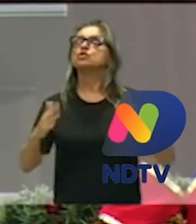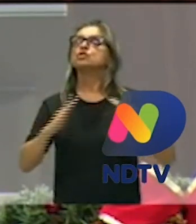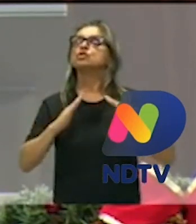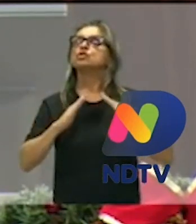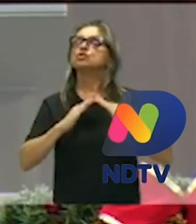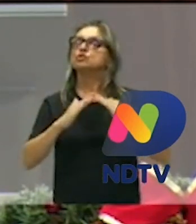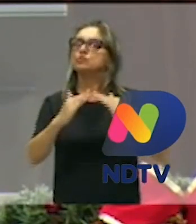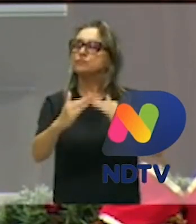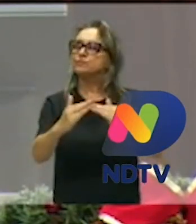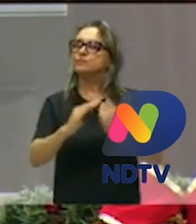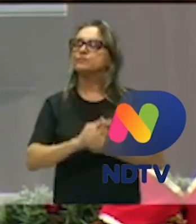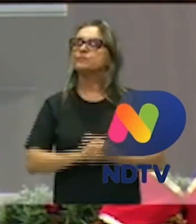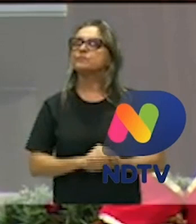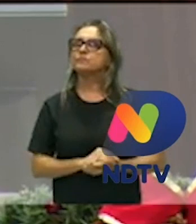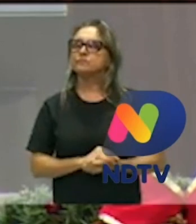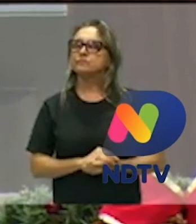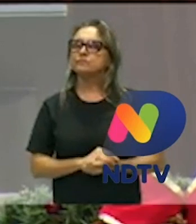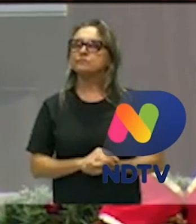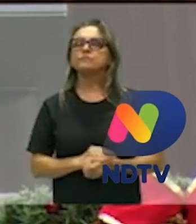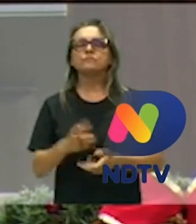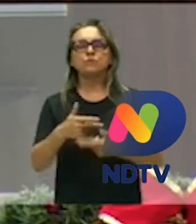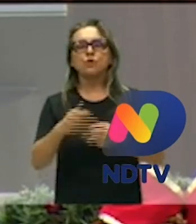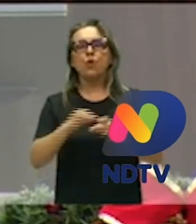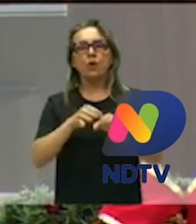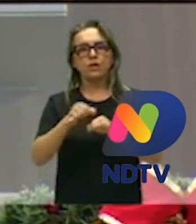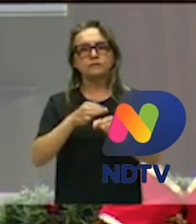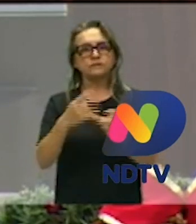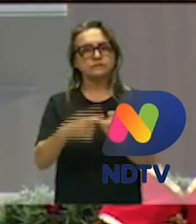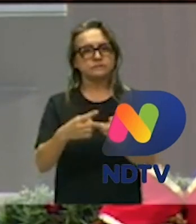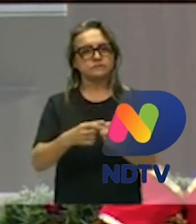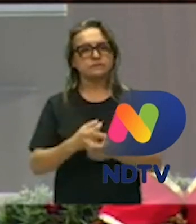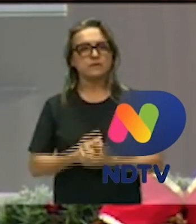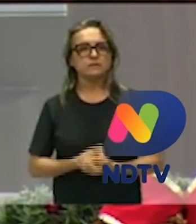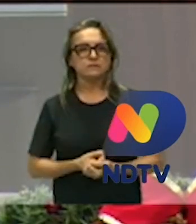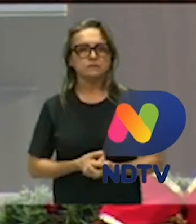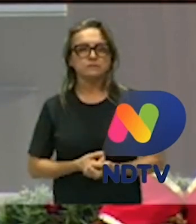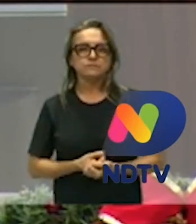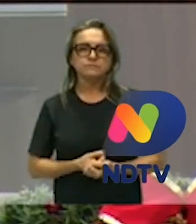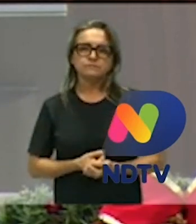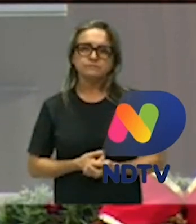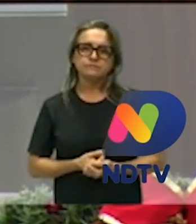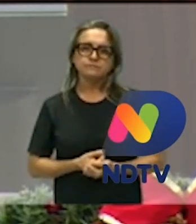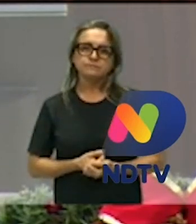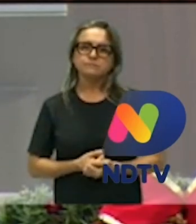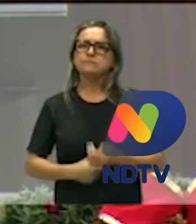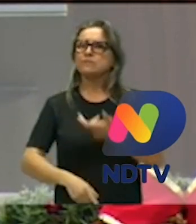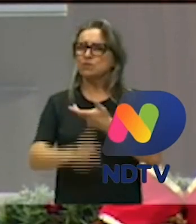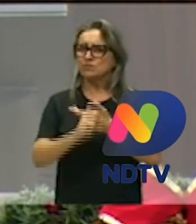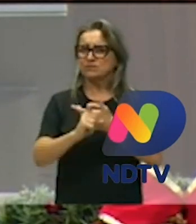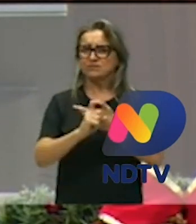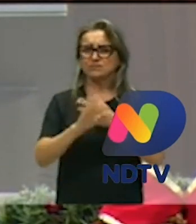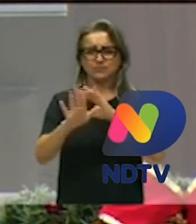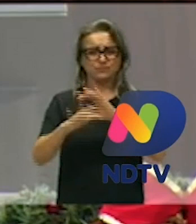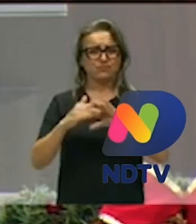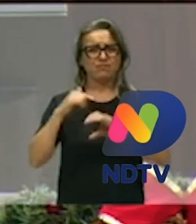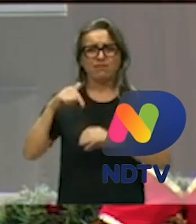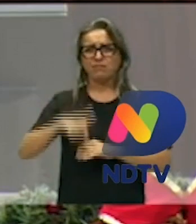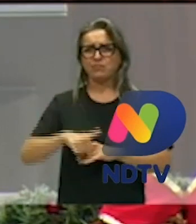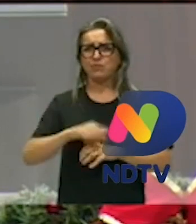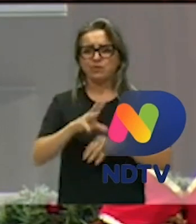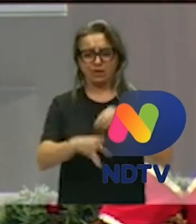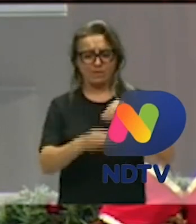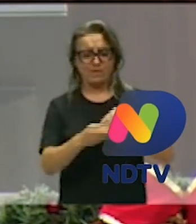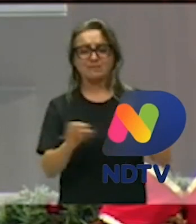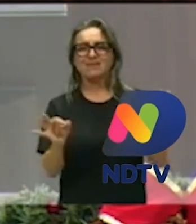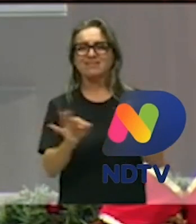menção quero dizer isso porque o Executivo não encaminhou esta casa nenhuma emenda a qual poderia